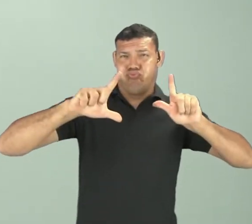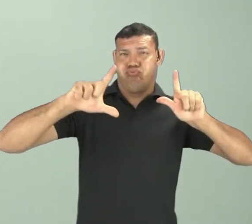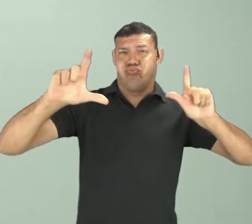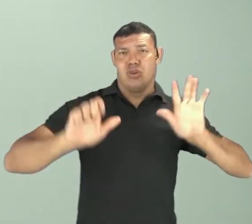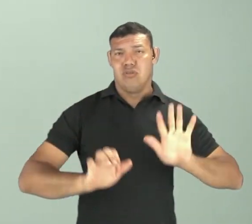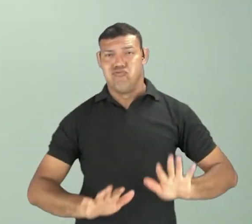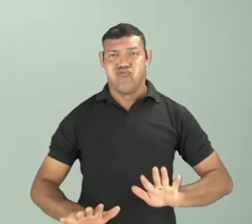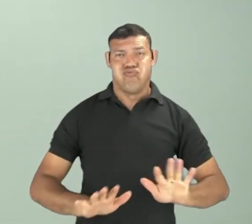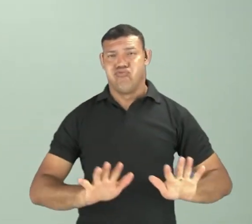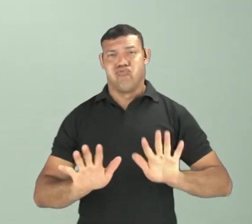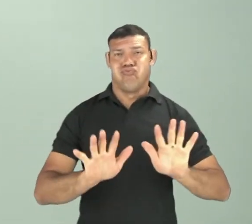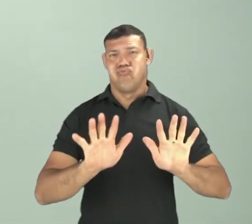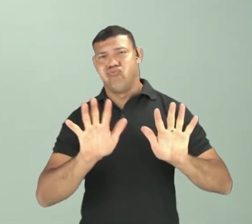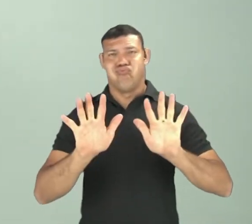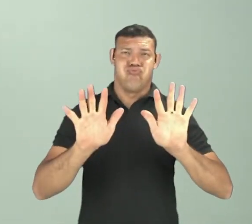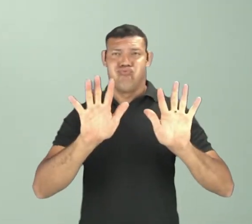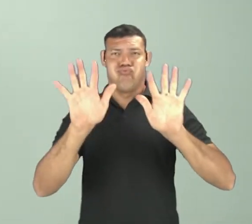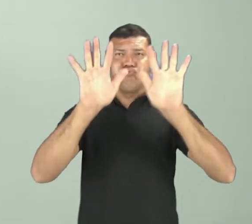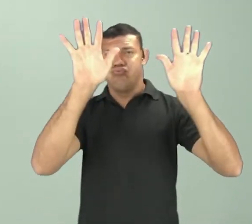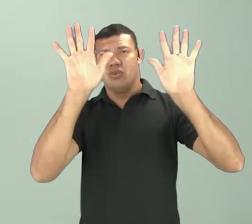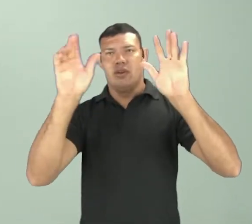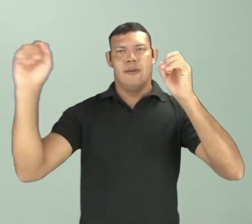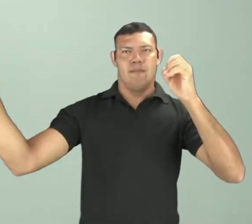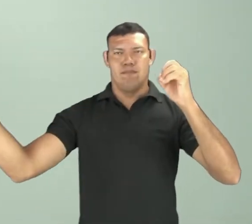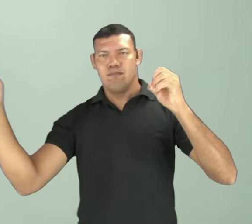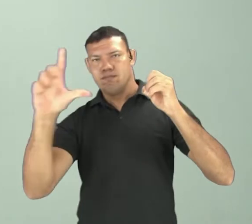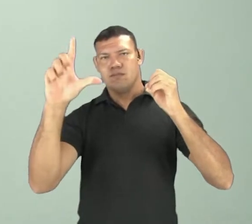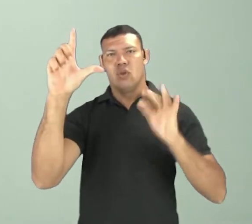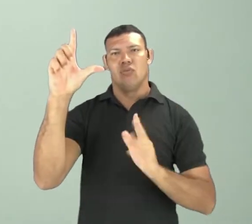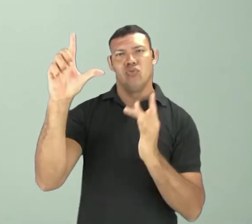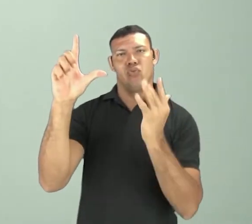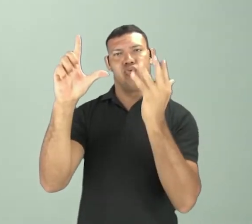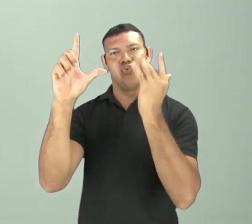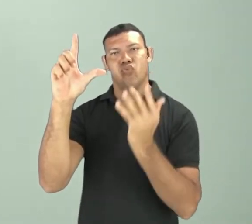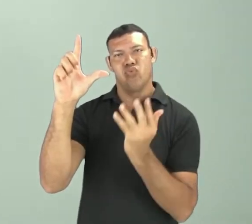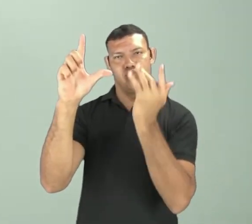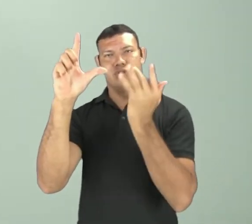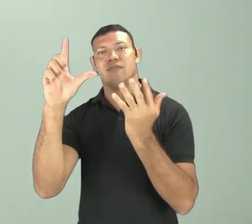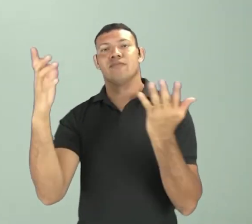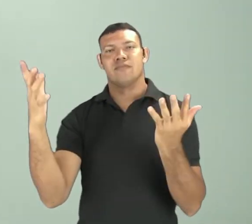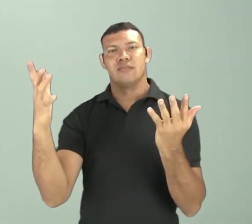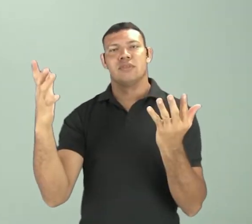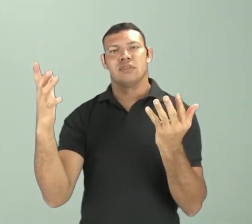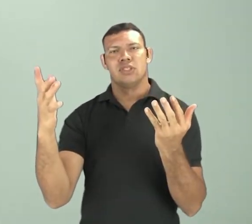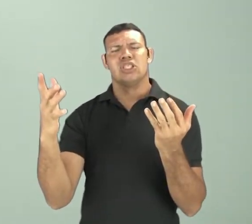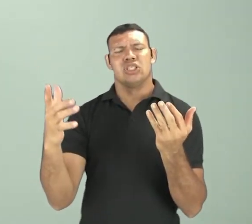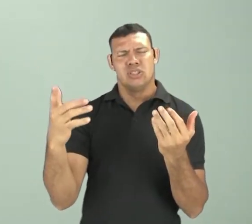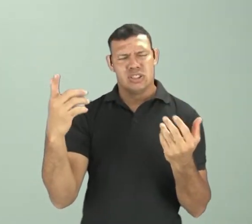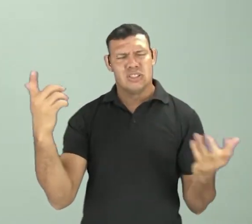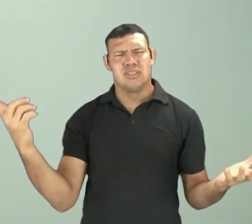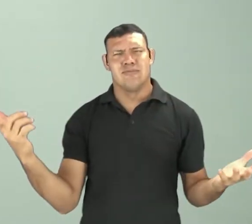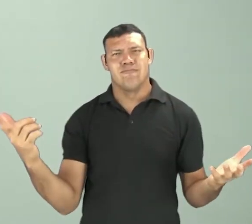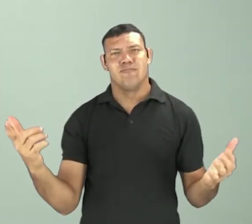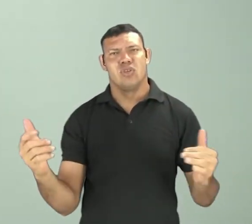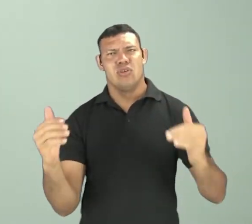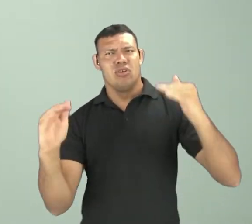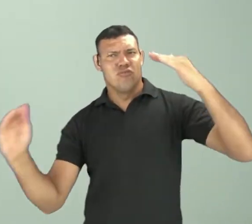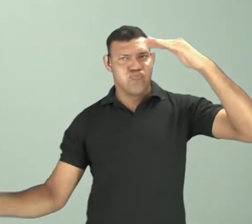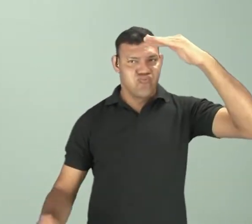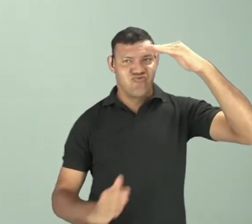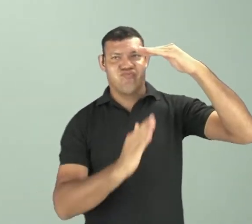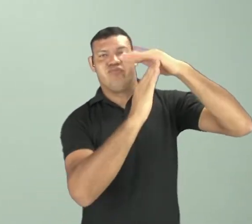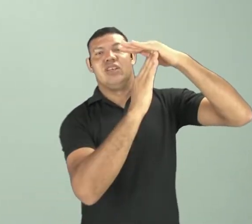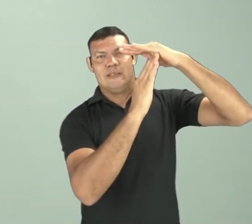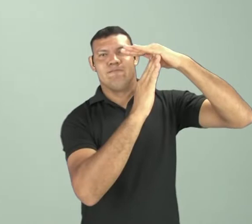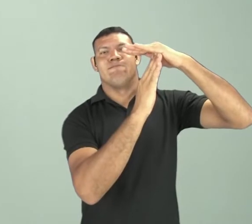que são responsáveis pelo efeito estufa. E aí alcançou-se um nível tão elevado